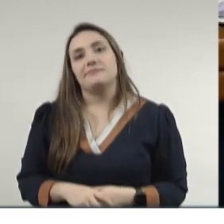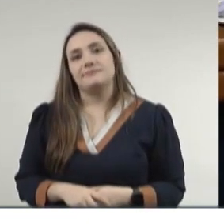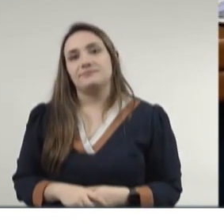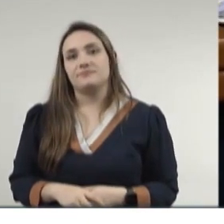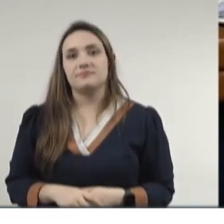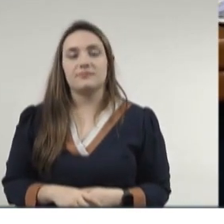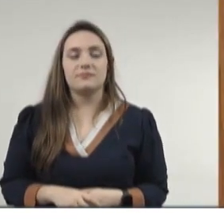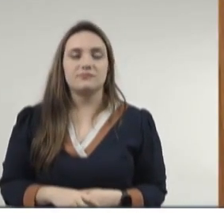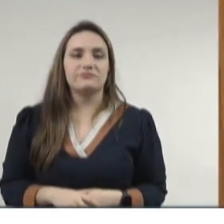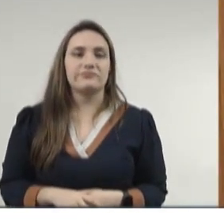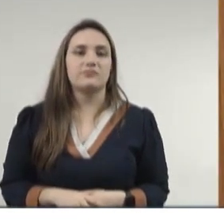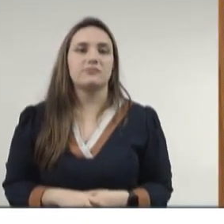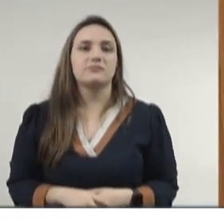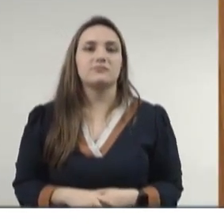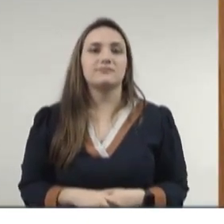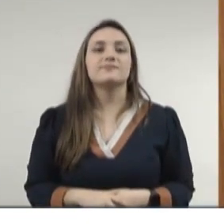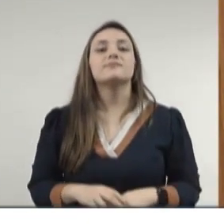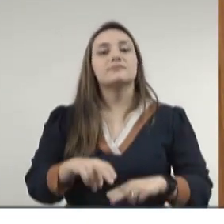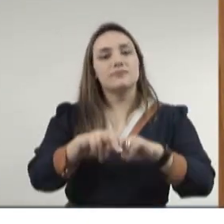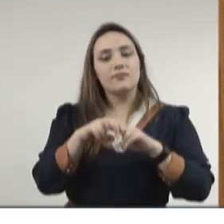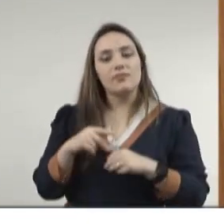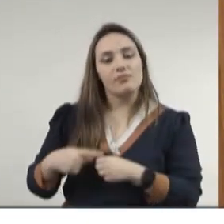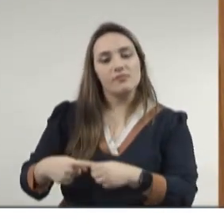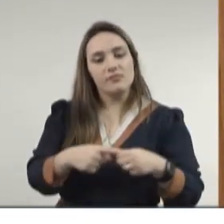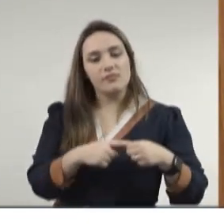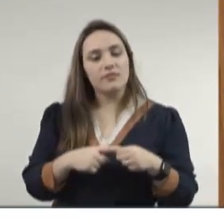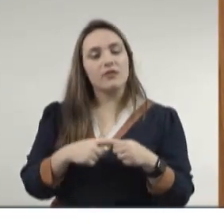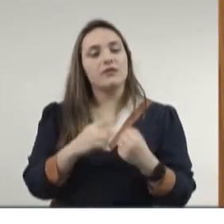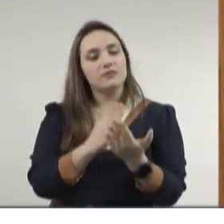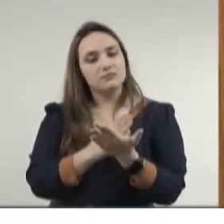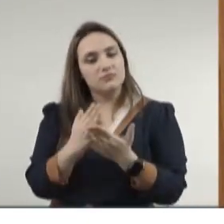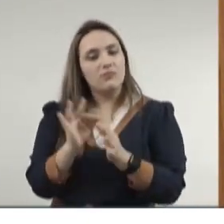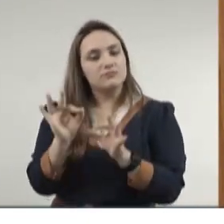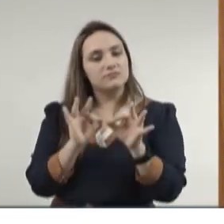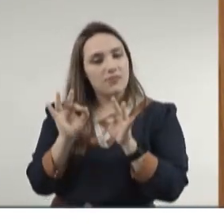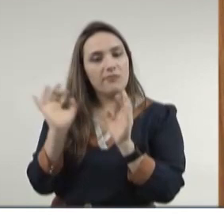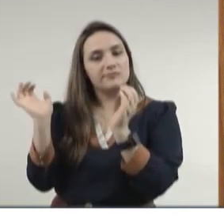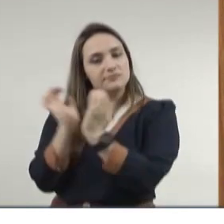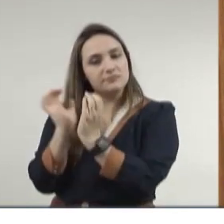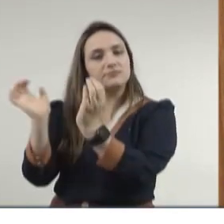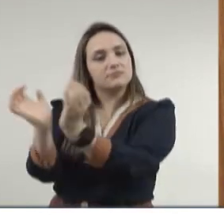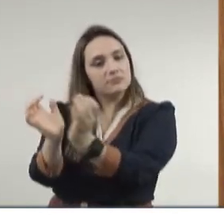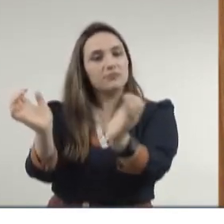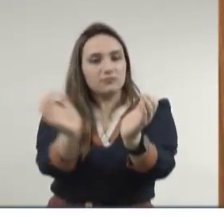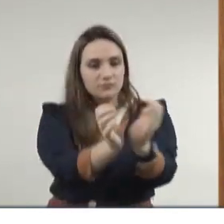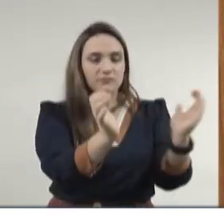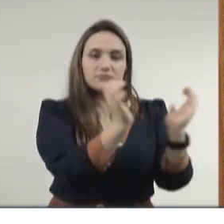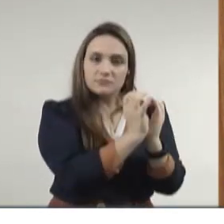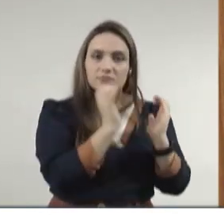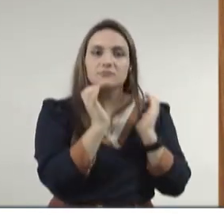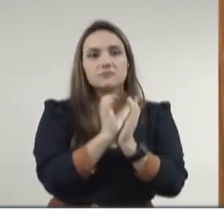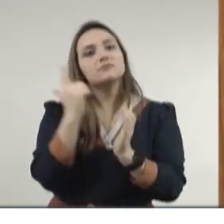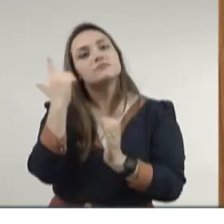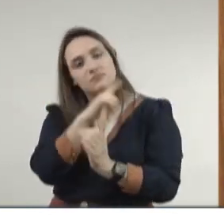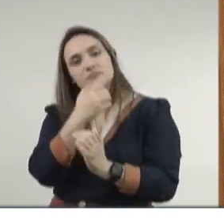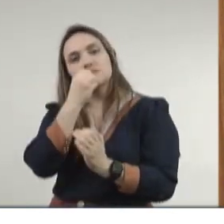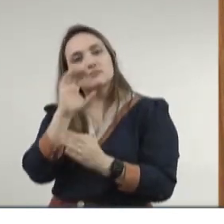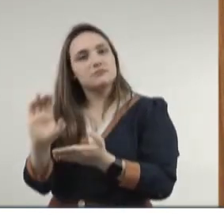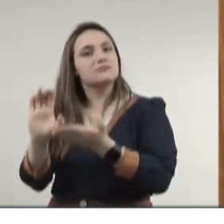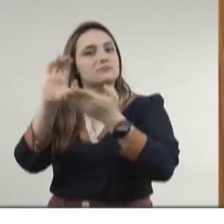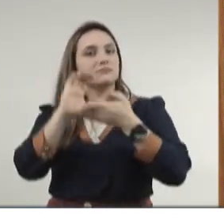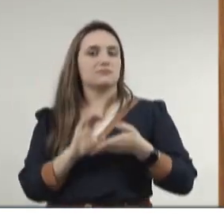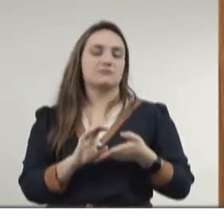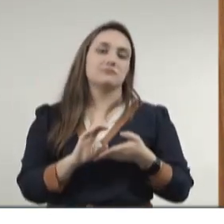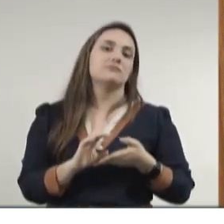Então, os municípios começaram a se organizar em consórcios para poder, então, ter o benefício